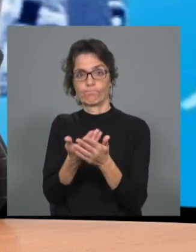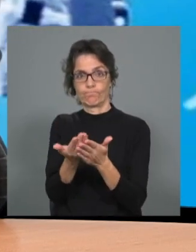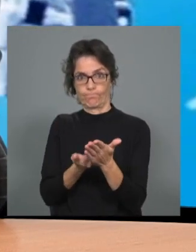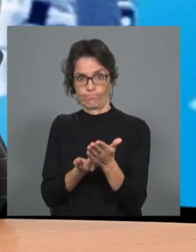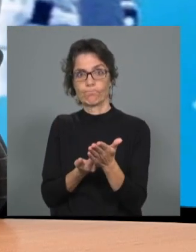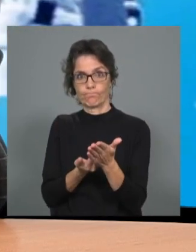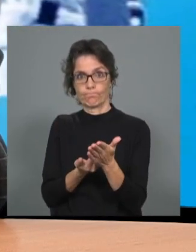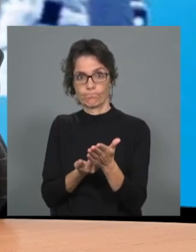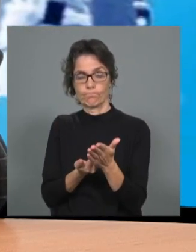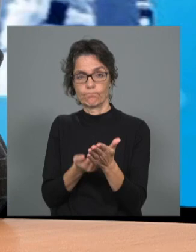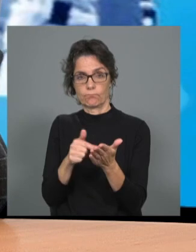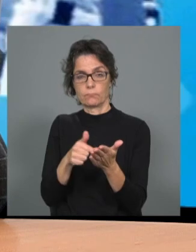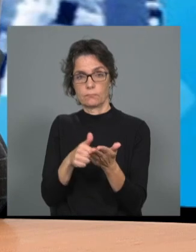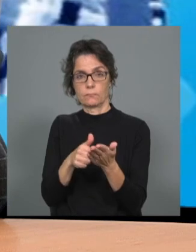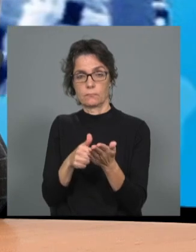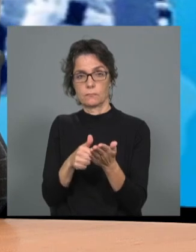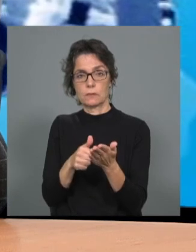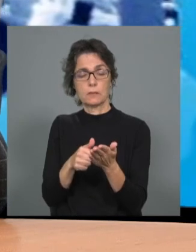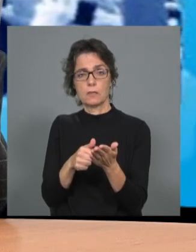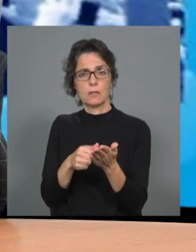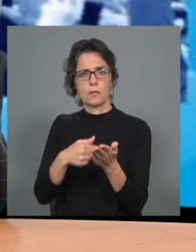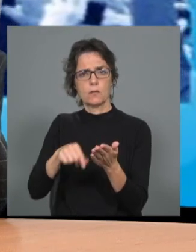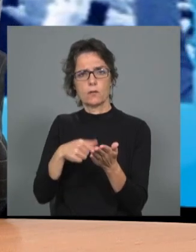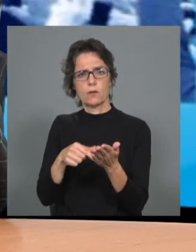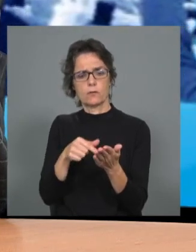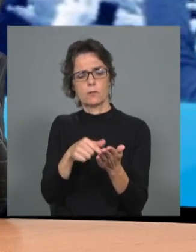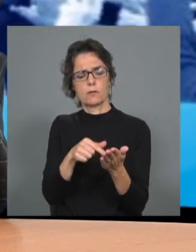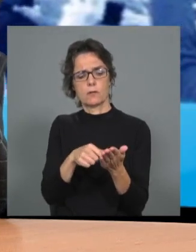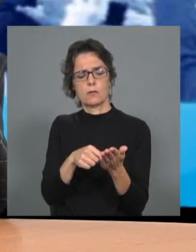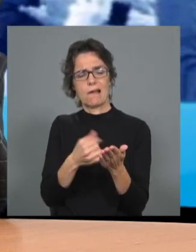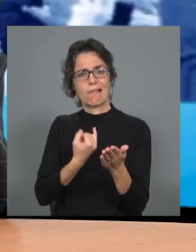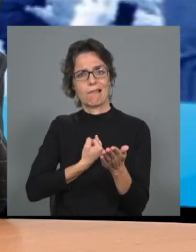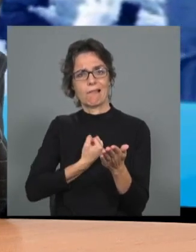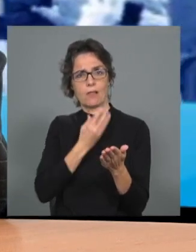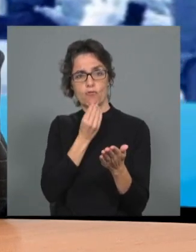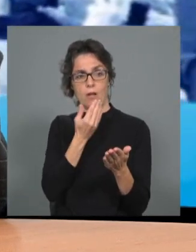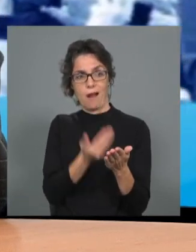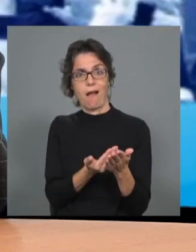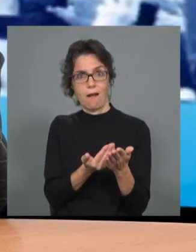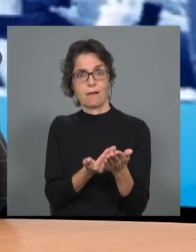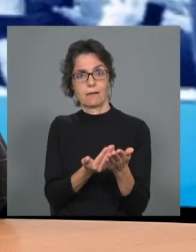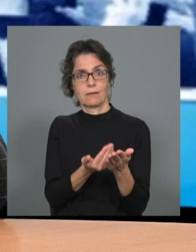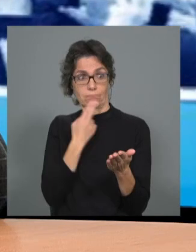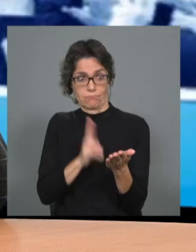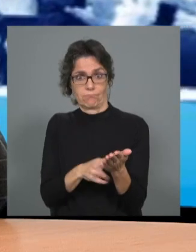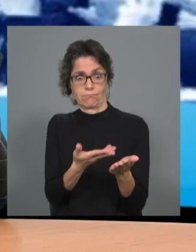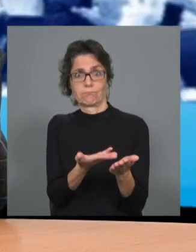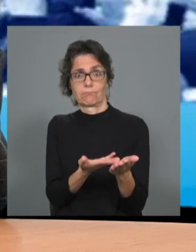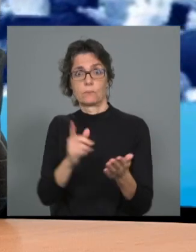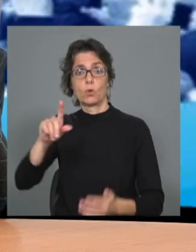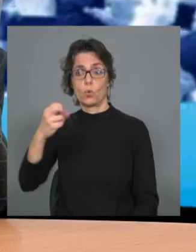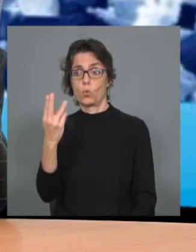verdadeiramente falando, que não podemos pôr em causa a sua identidade judaica. Porque Lucas sabemos que não